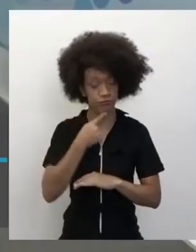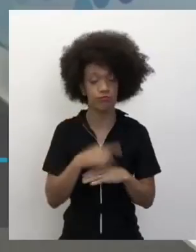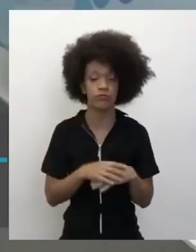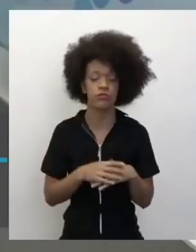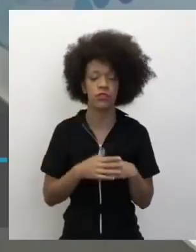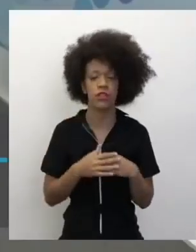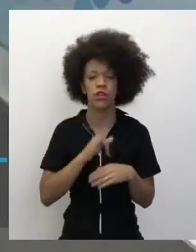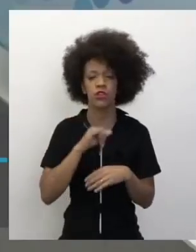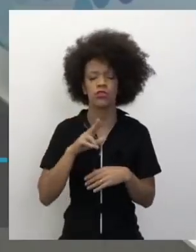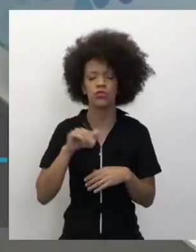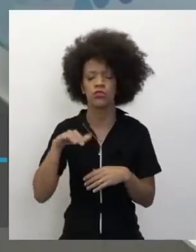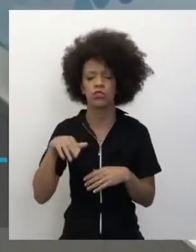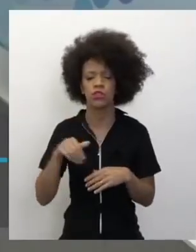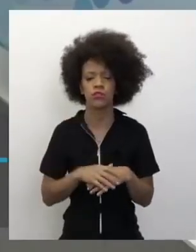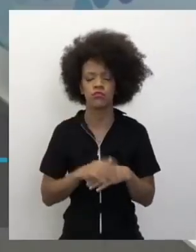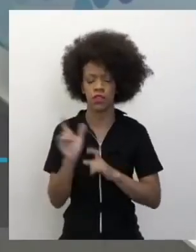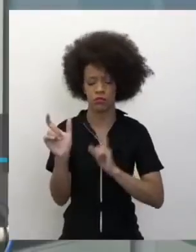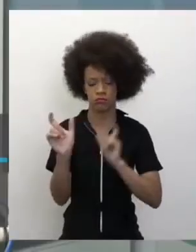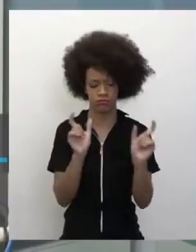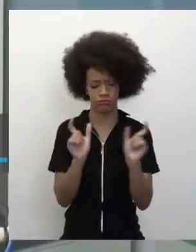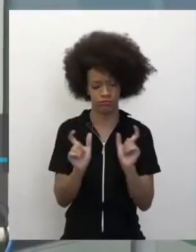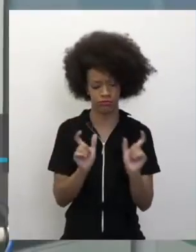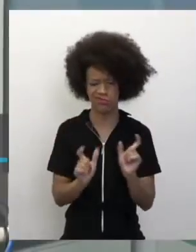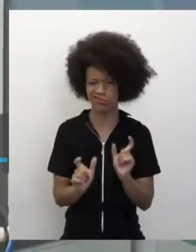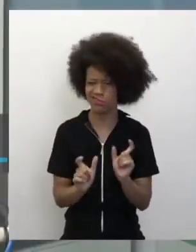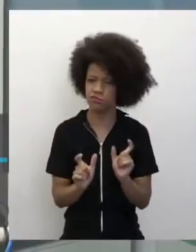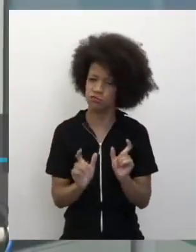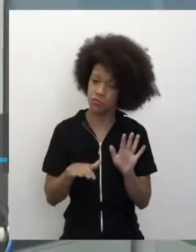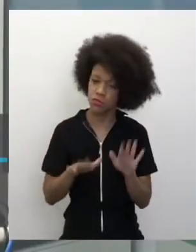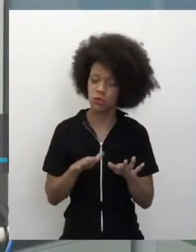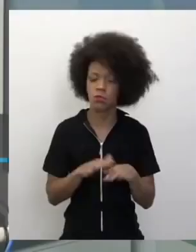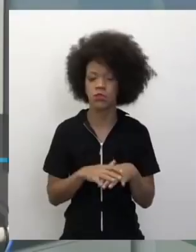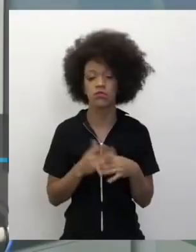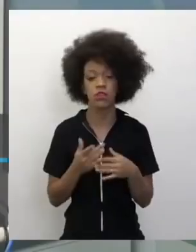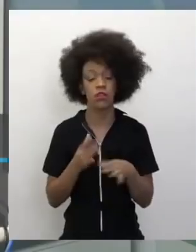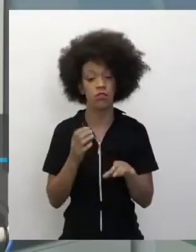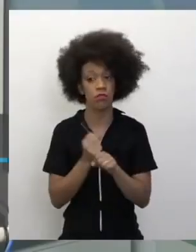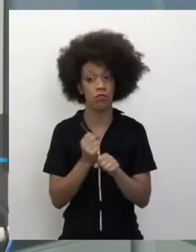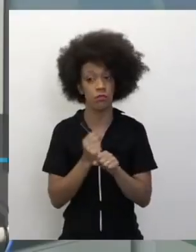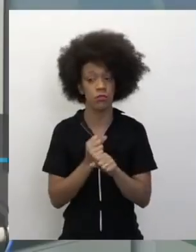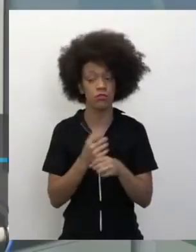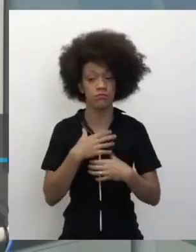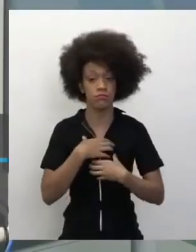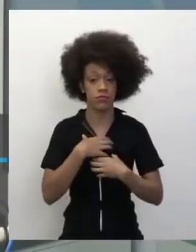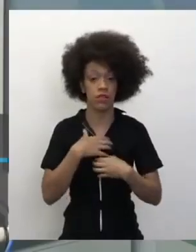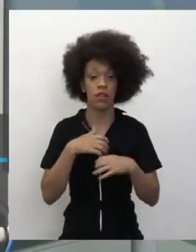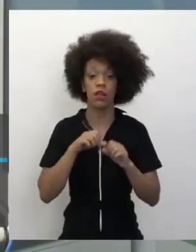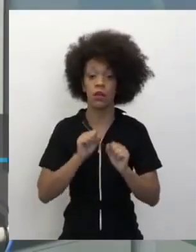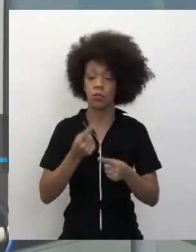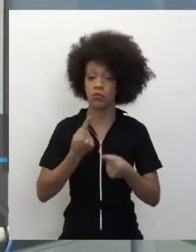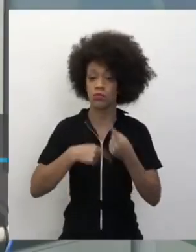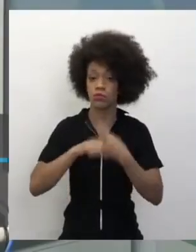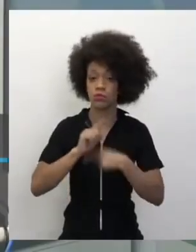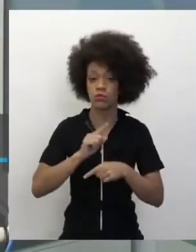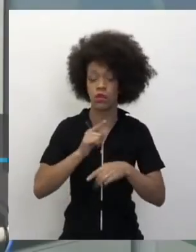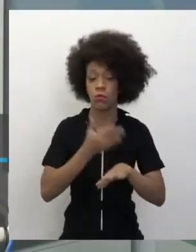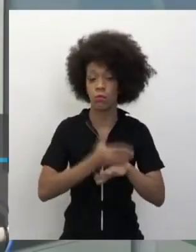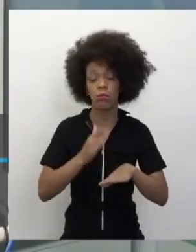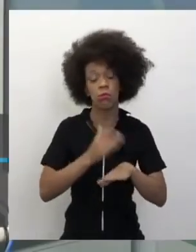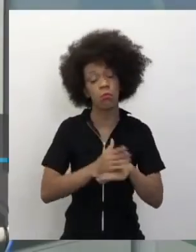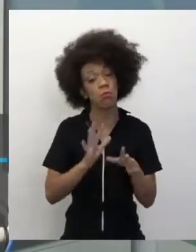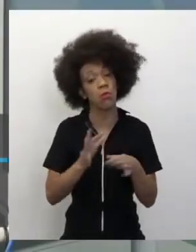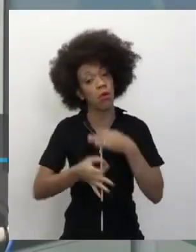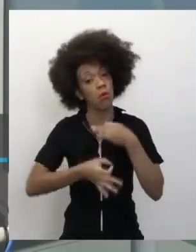com diversas palavras jogadas, entre aspas, ela colocou formando ações. O fato que pode se tornar uma rotina de um certo ponto de vista,